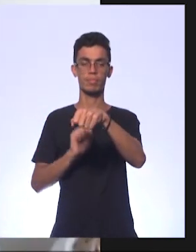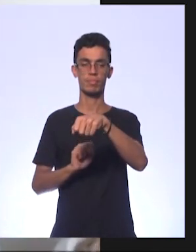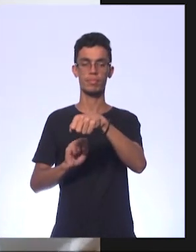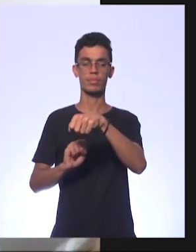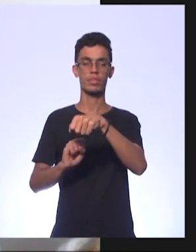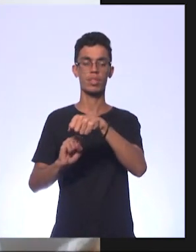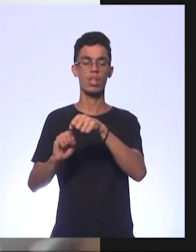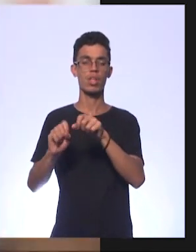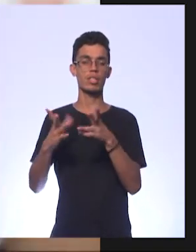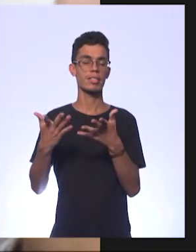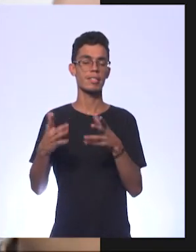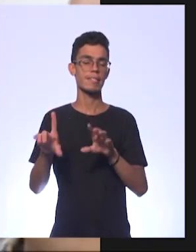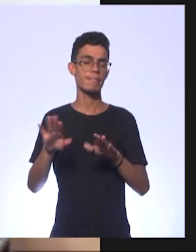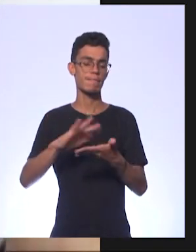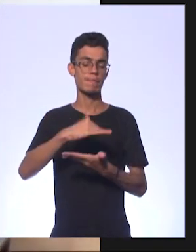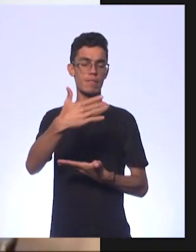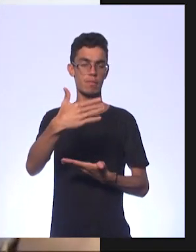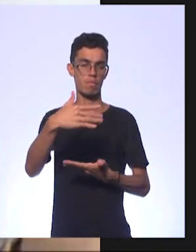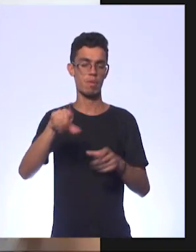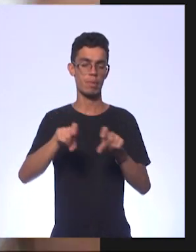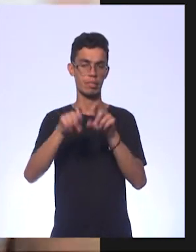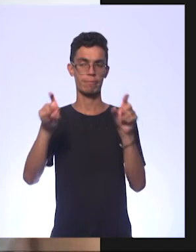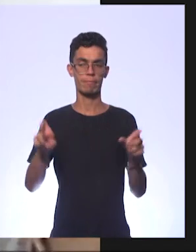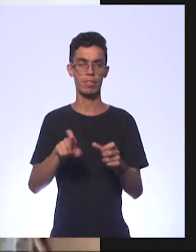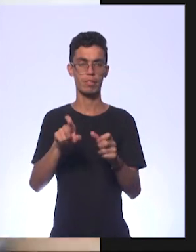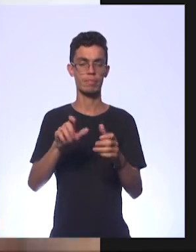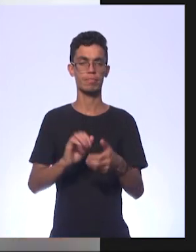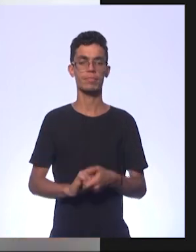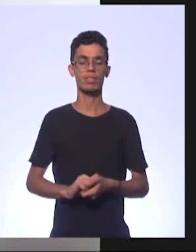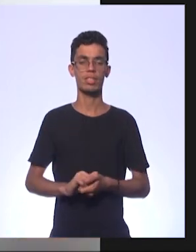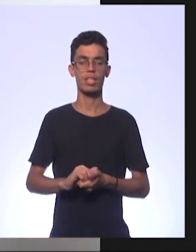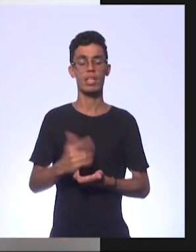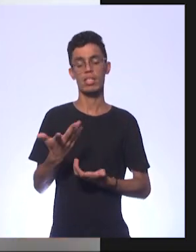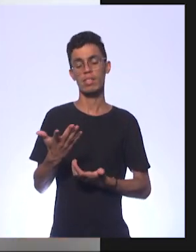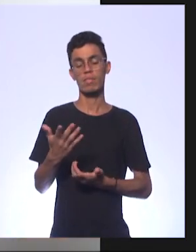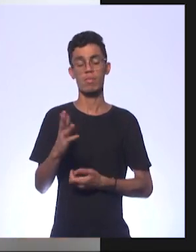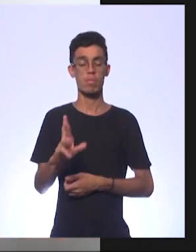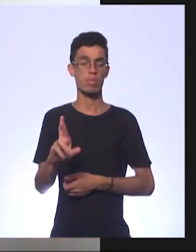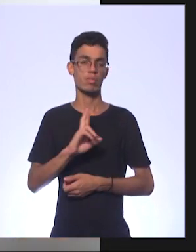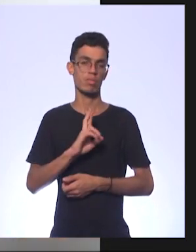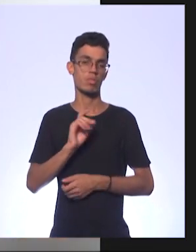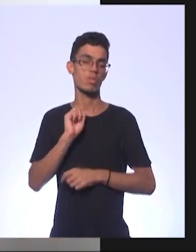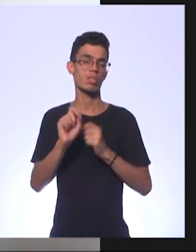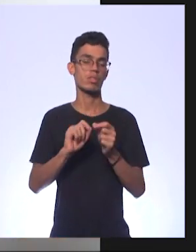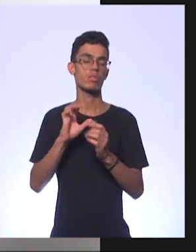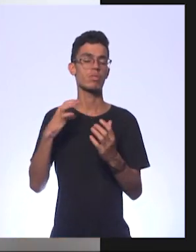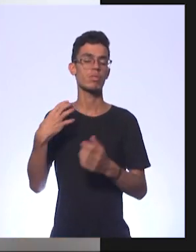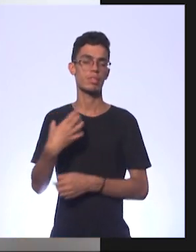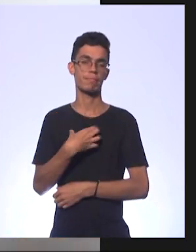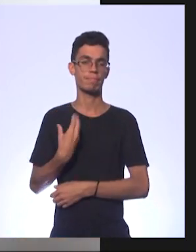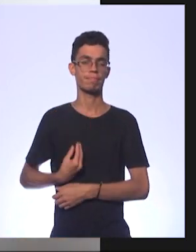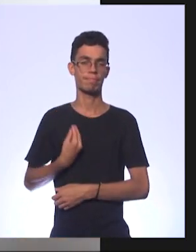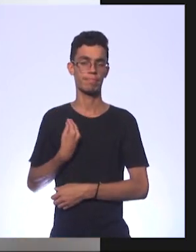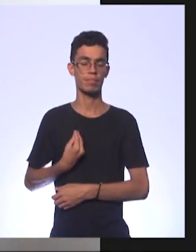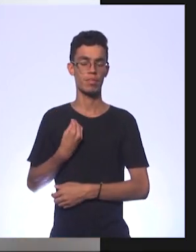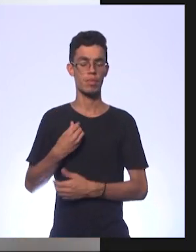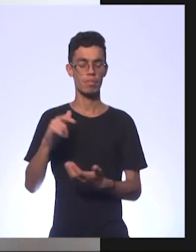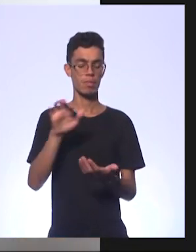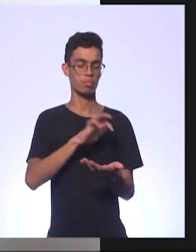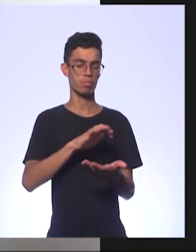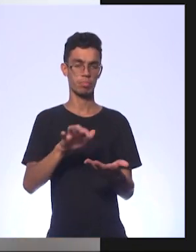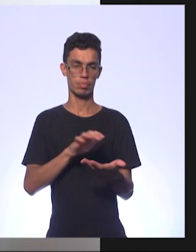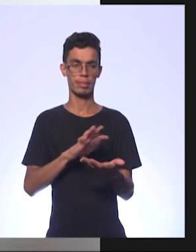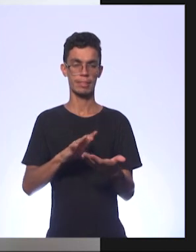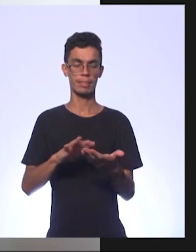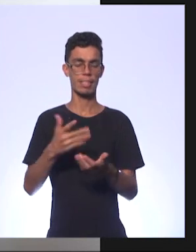o computador. Aí falaram o seguinte, olha, o computador está dando resposta para o sentido da vida. Aí eu corri lá, digitei o cartão,